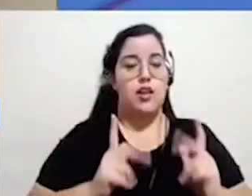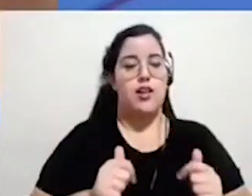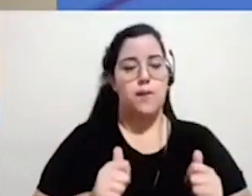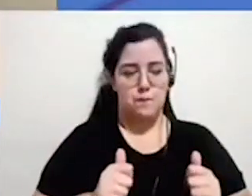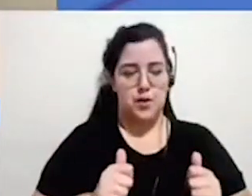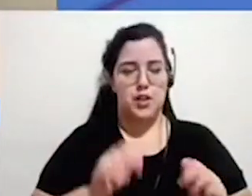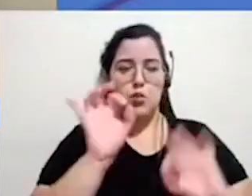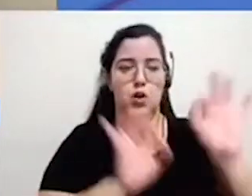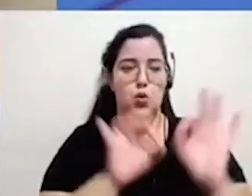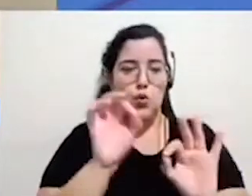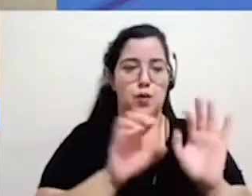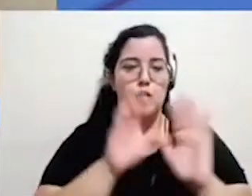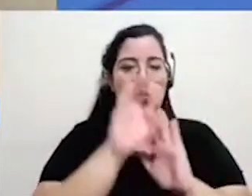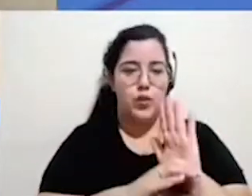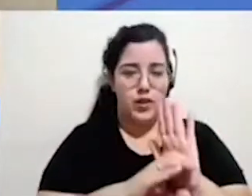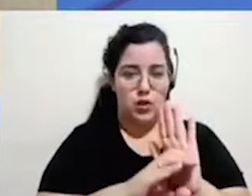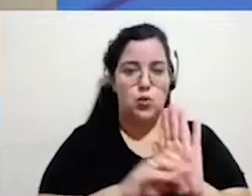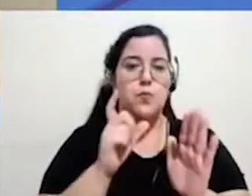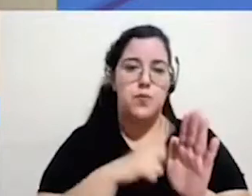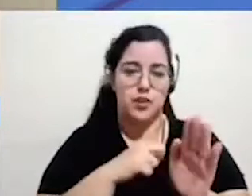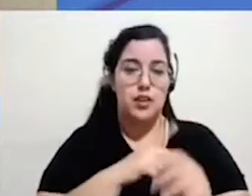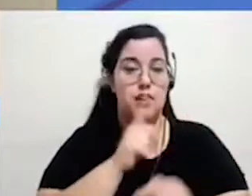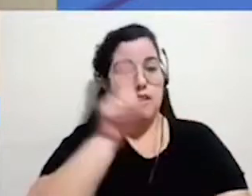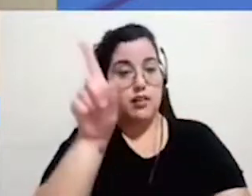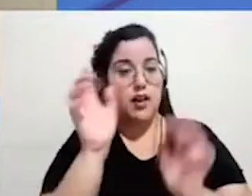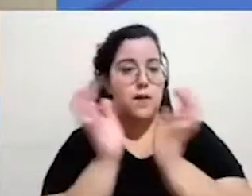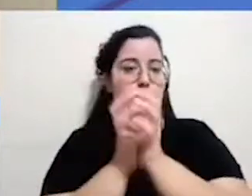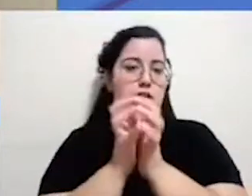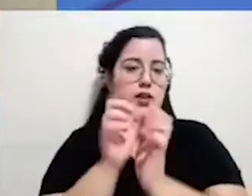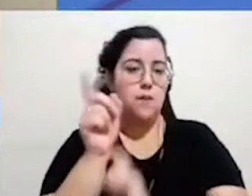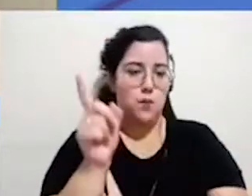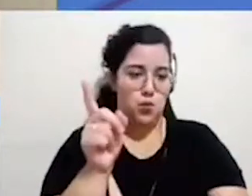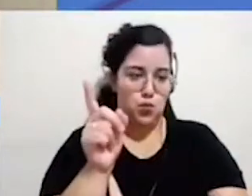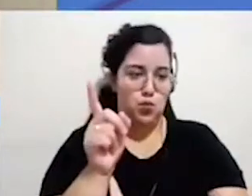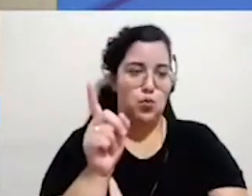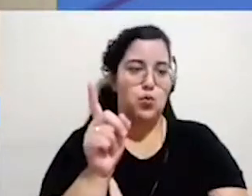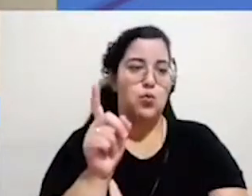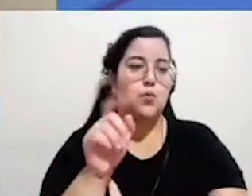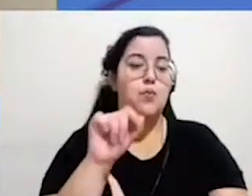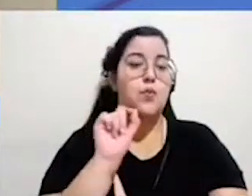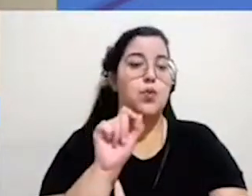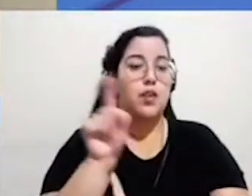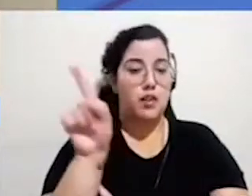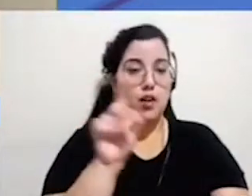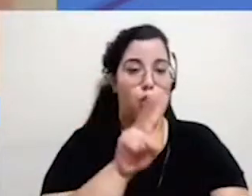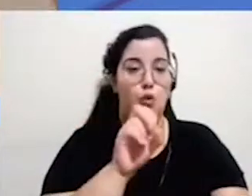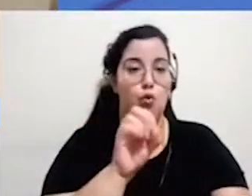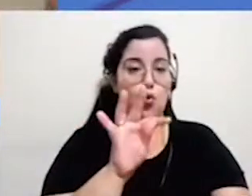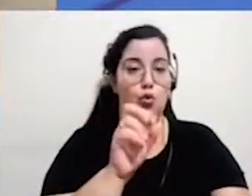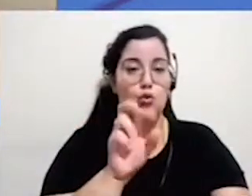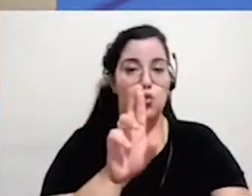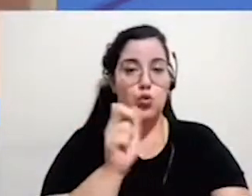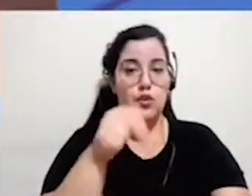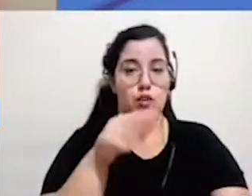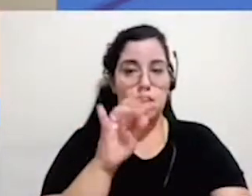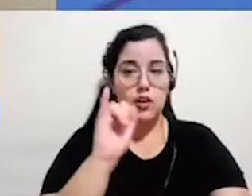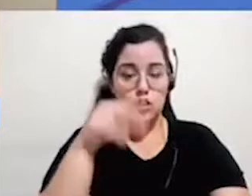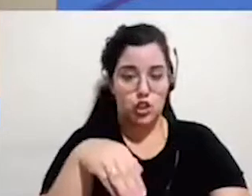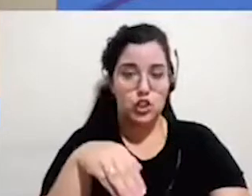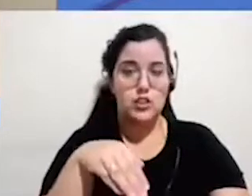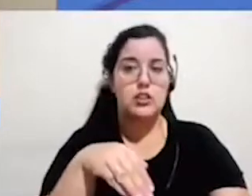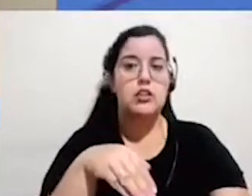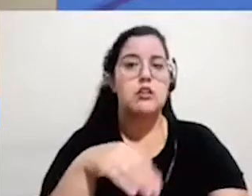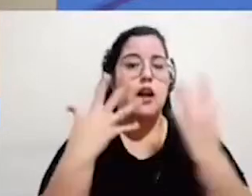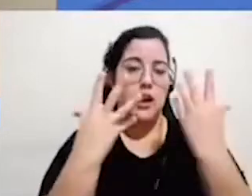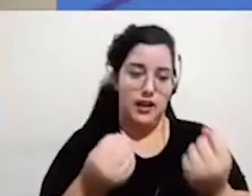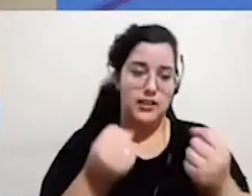energia solar e eólica lá em Pernambuco, né? Então, o que a Votorantim fez? A Votorantim se dispôs a